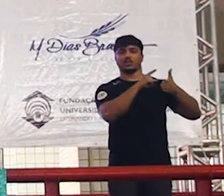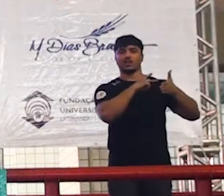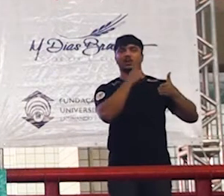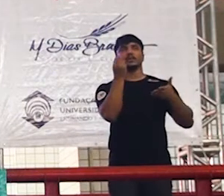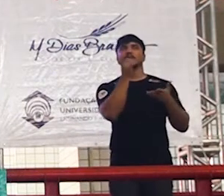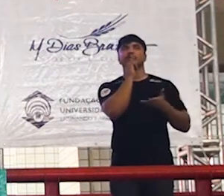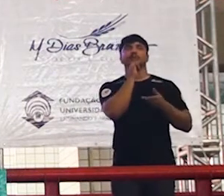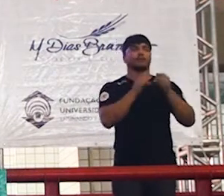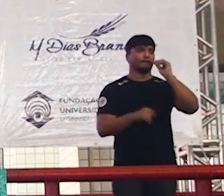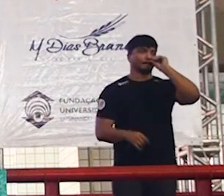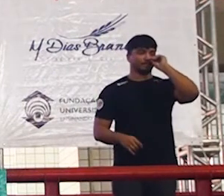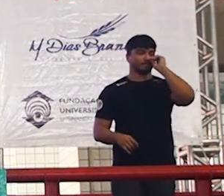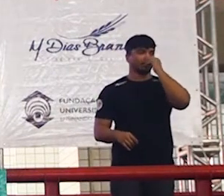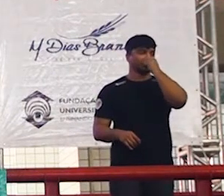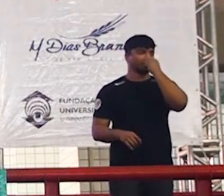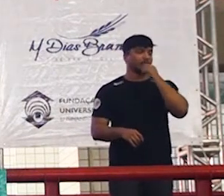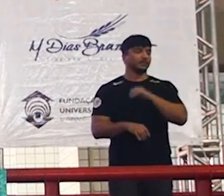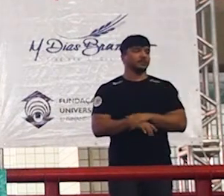Imagine aqui,